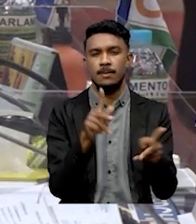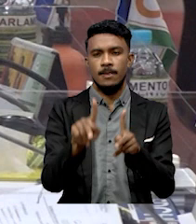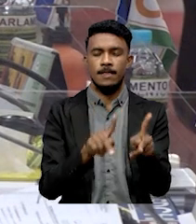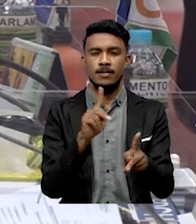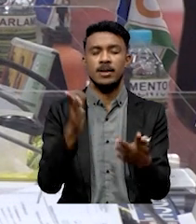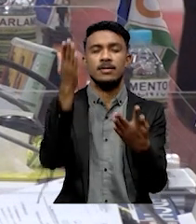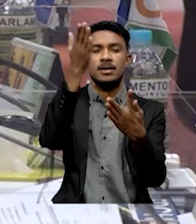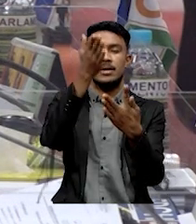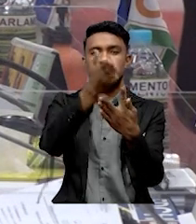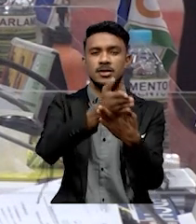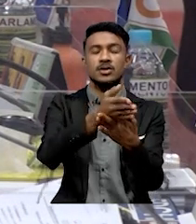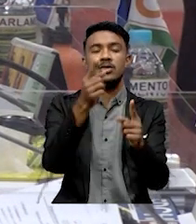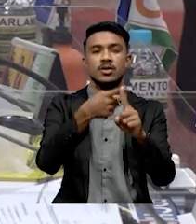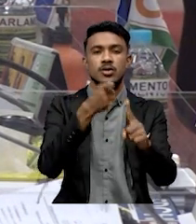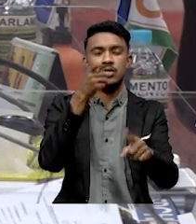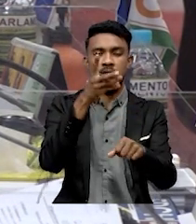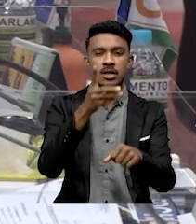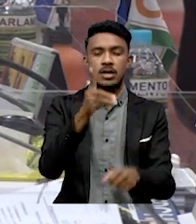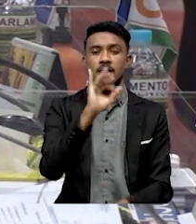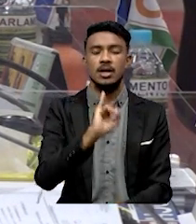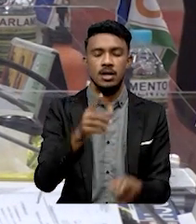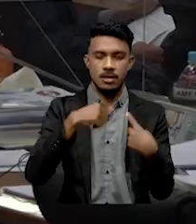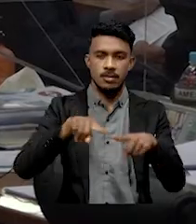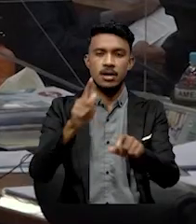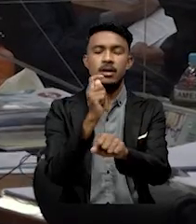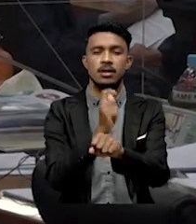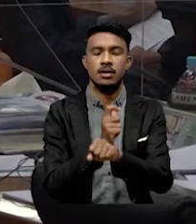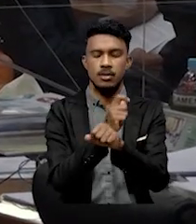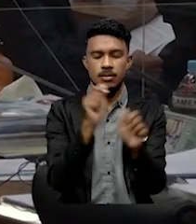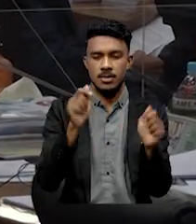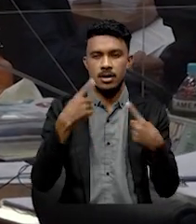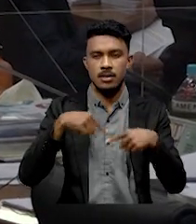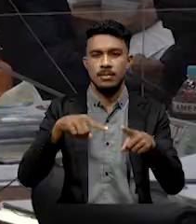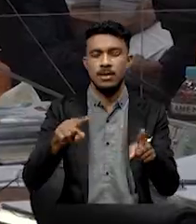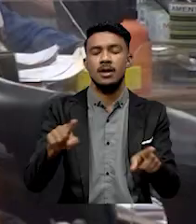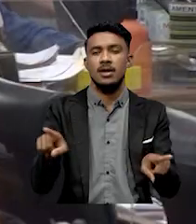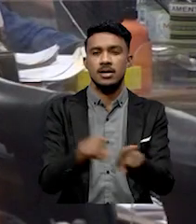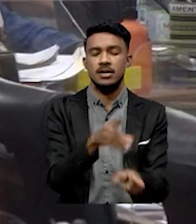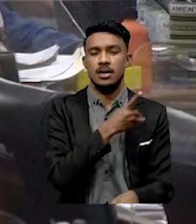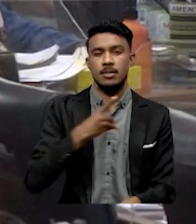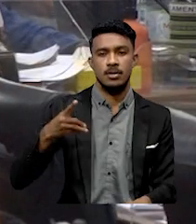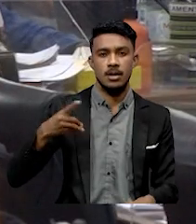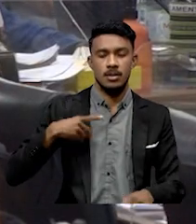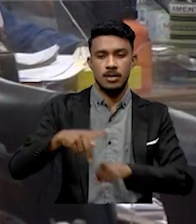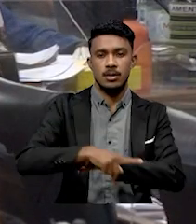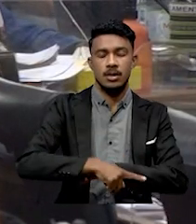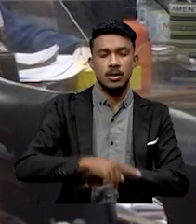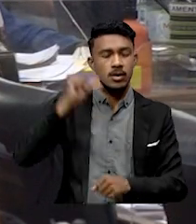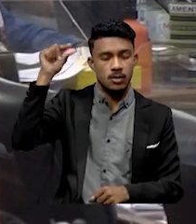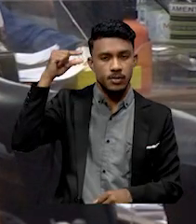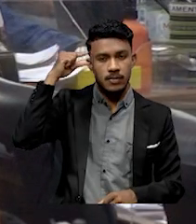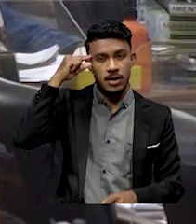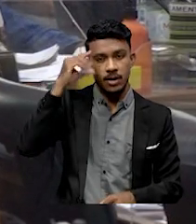ser de bema husi dili ba taurune bele ba. Mas que não é, deputada bancada governo Olinda Guterres